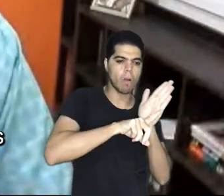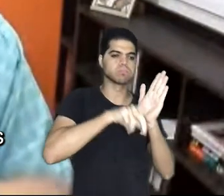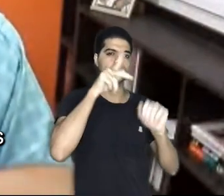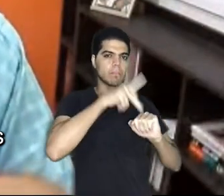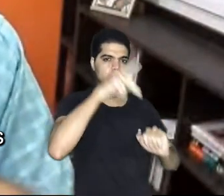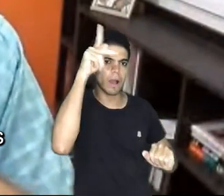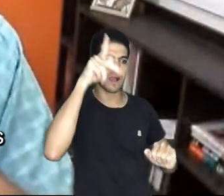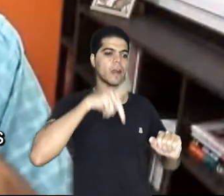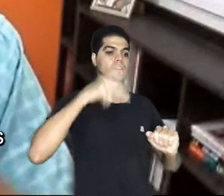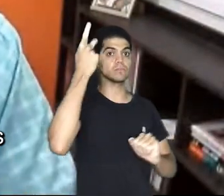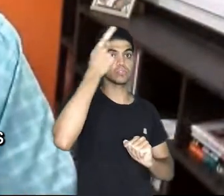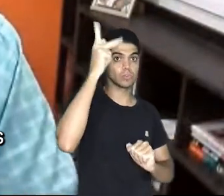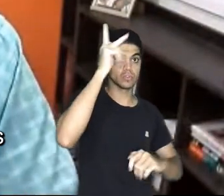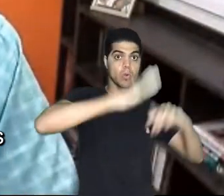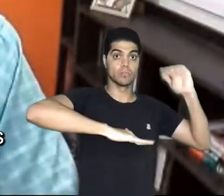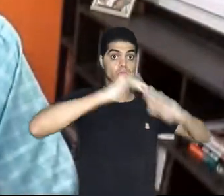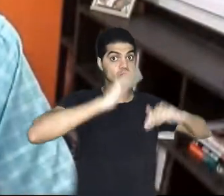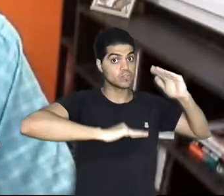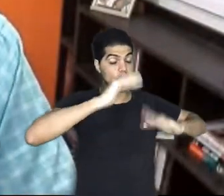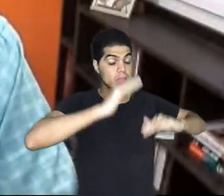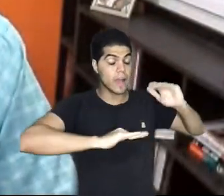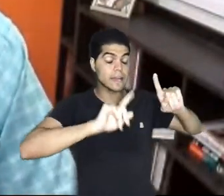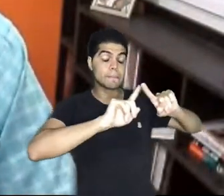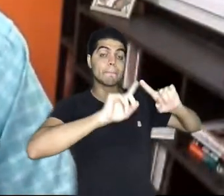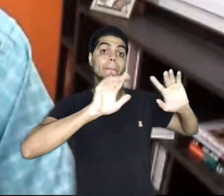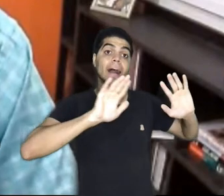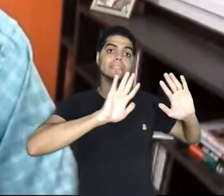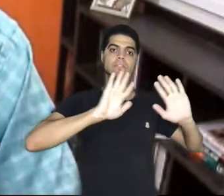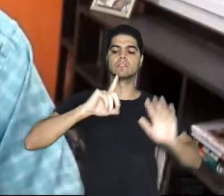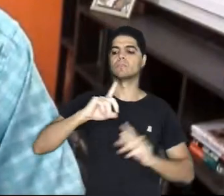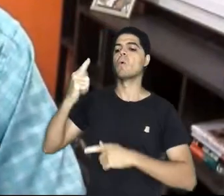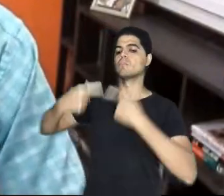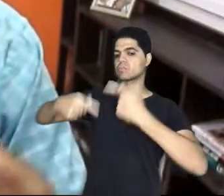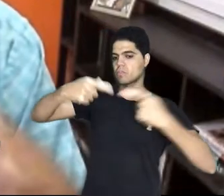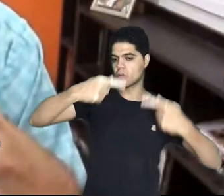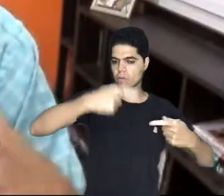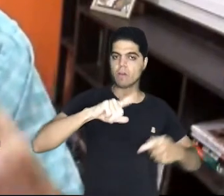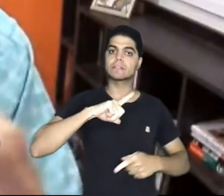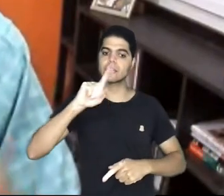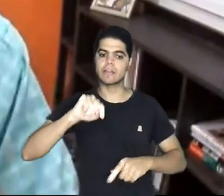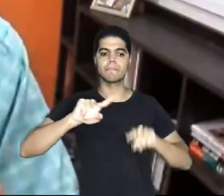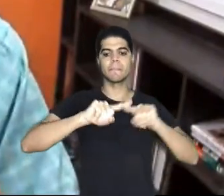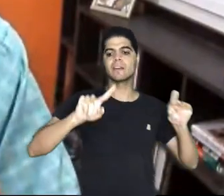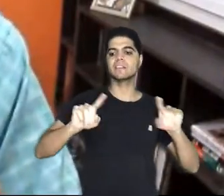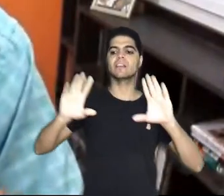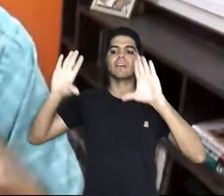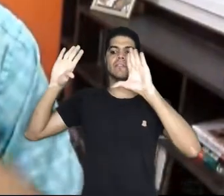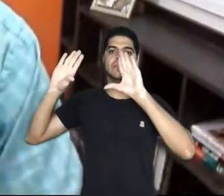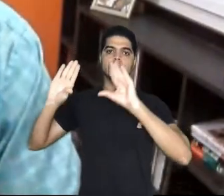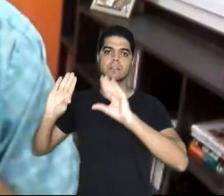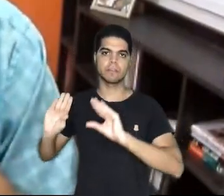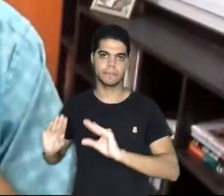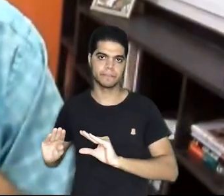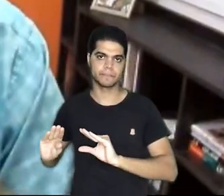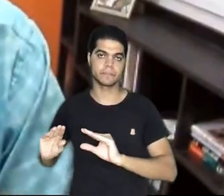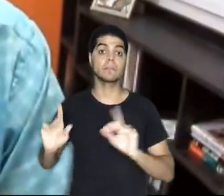da academia, dos historiadores profissionais, porque aí, embora as disputas existam, elas são menores. Dentro